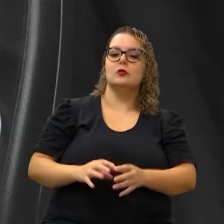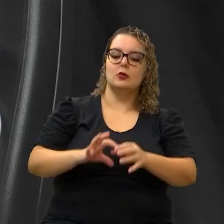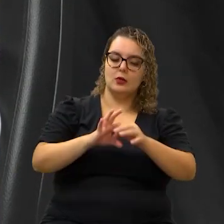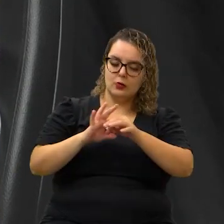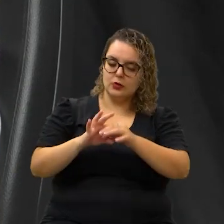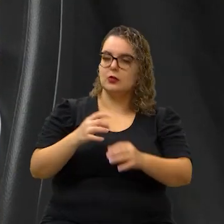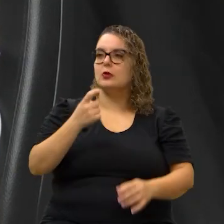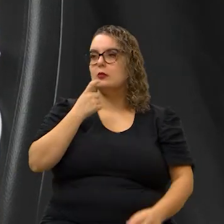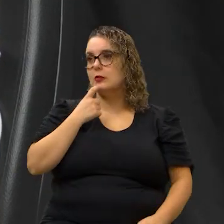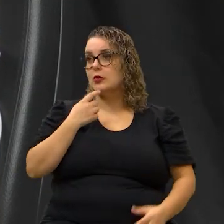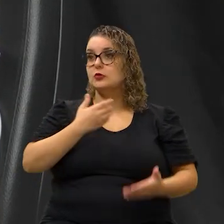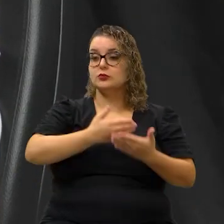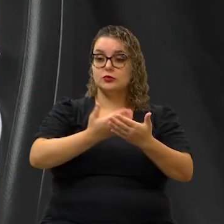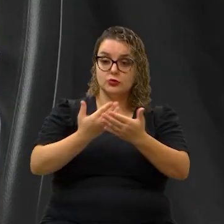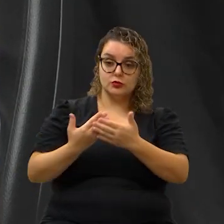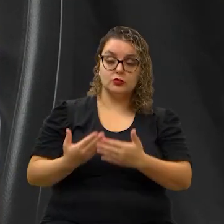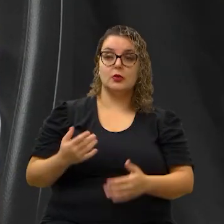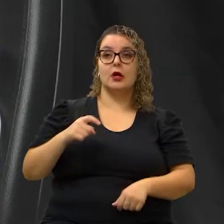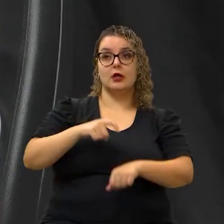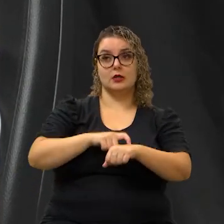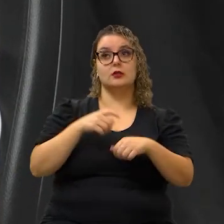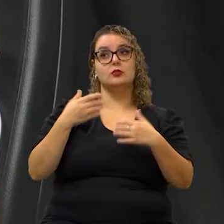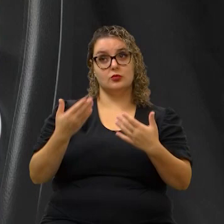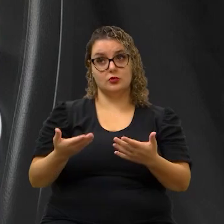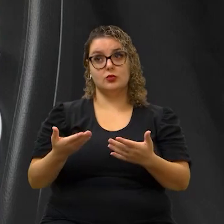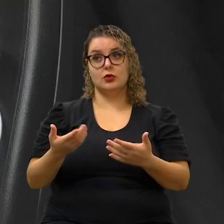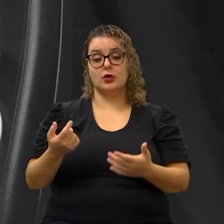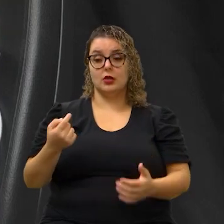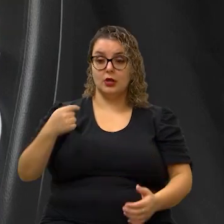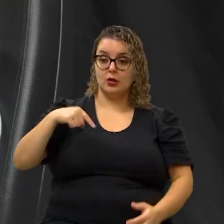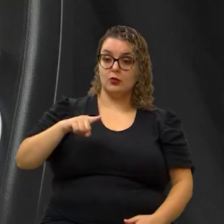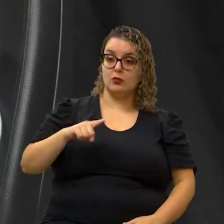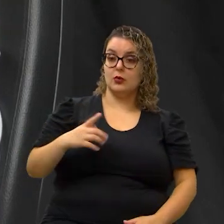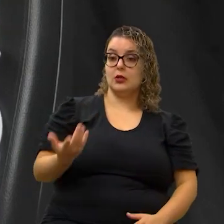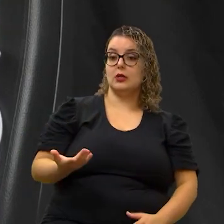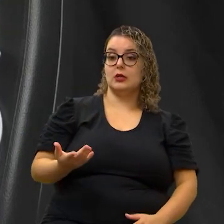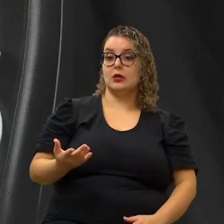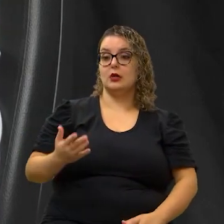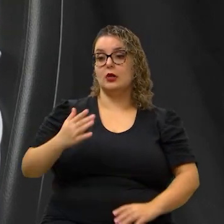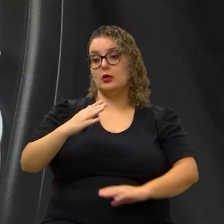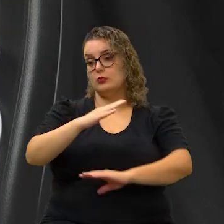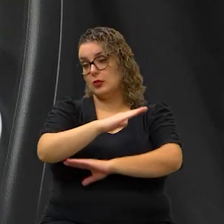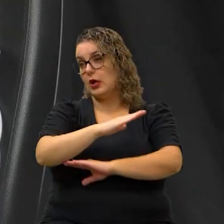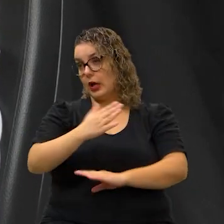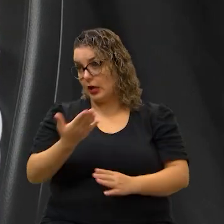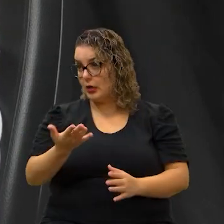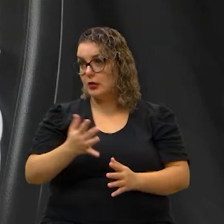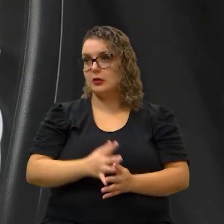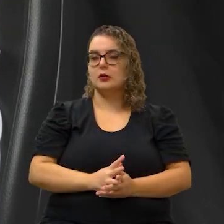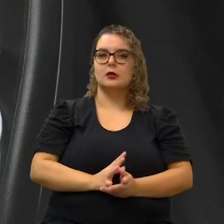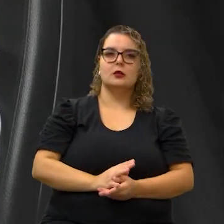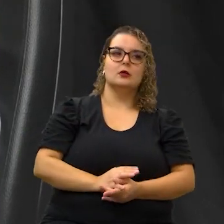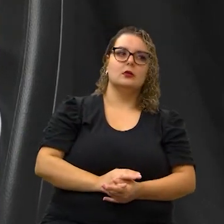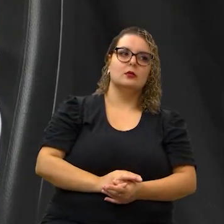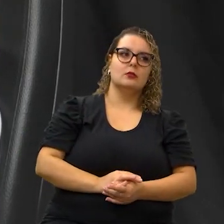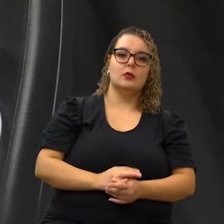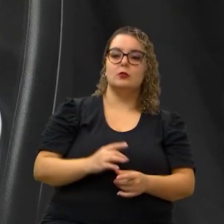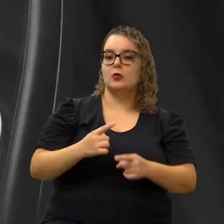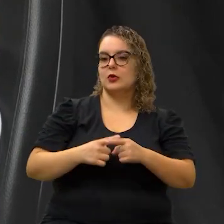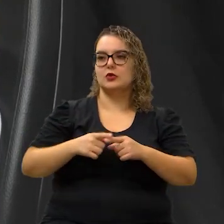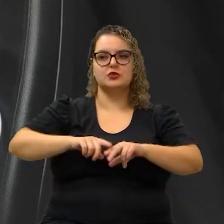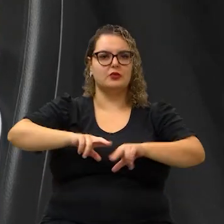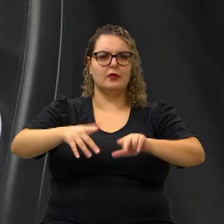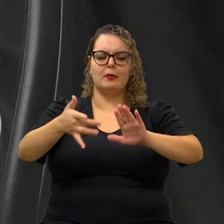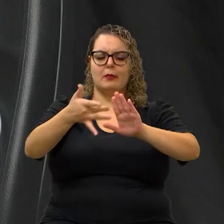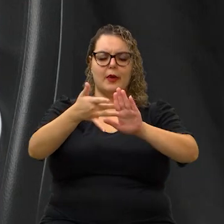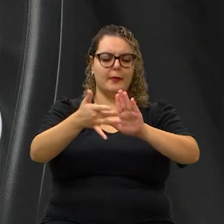União Campineira dos Estudantes. Então foi nesse período, eu ia muito à Câmara Municipal, porque na época a gente